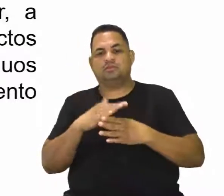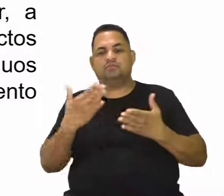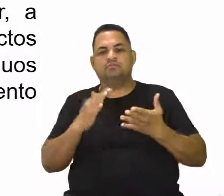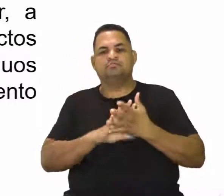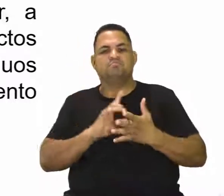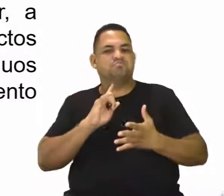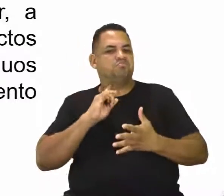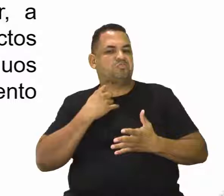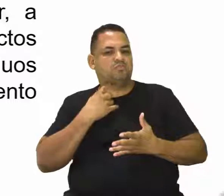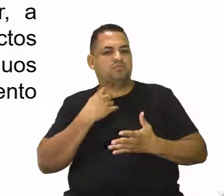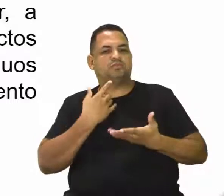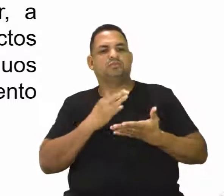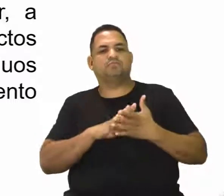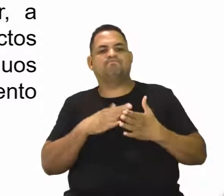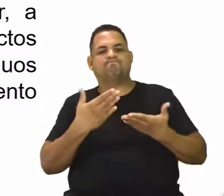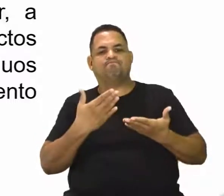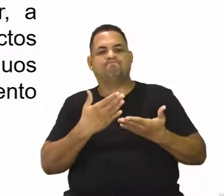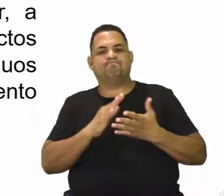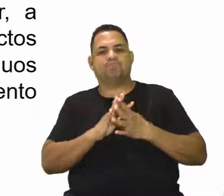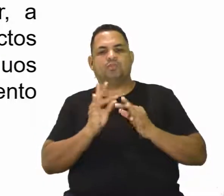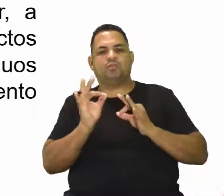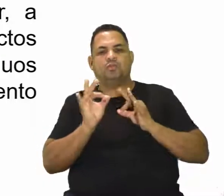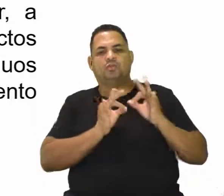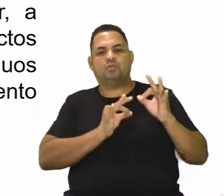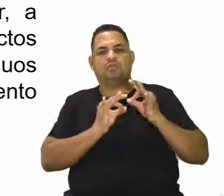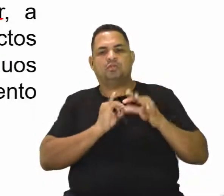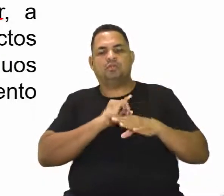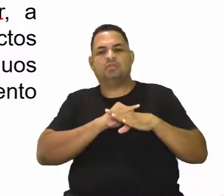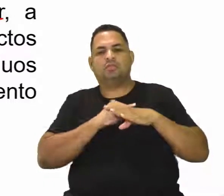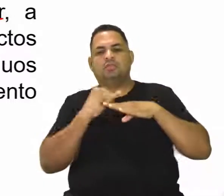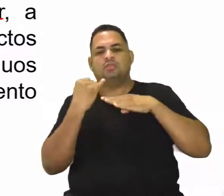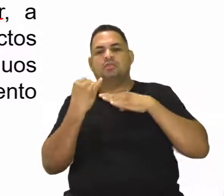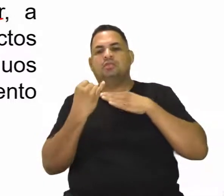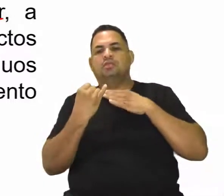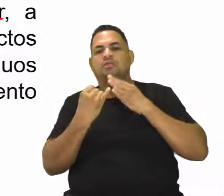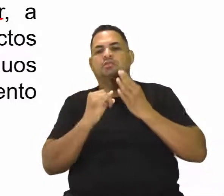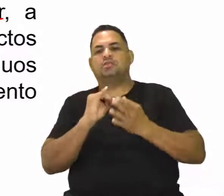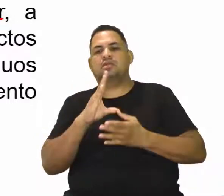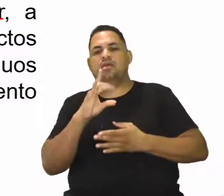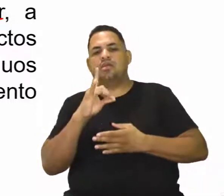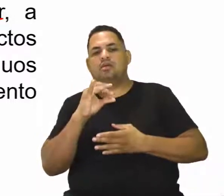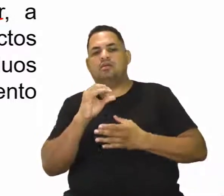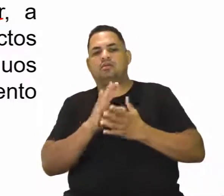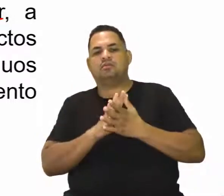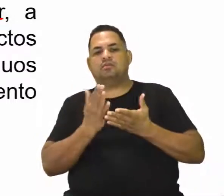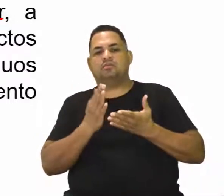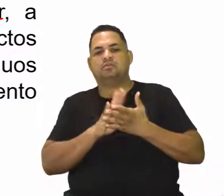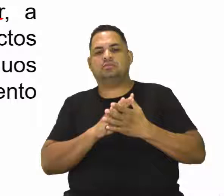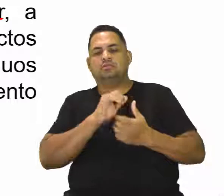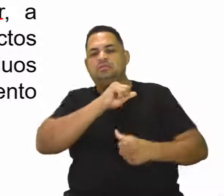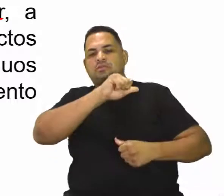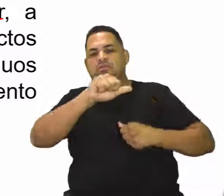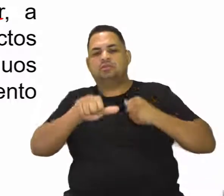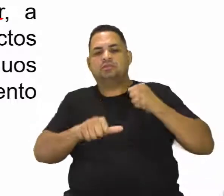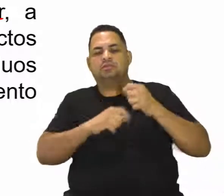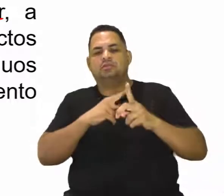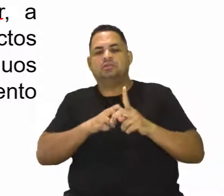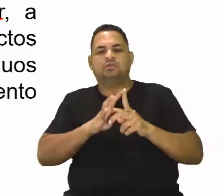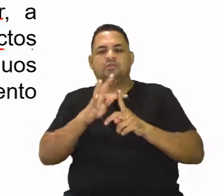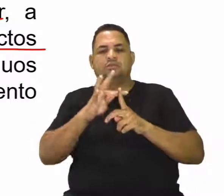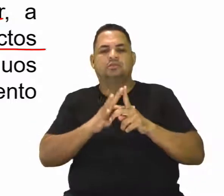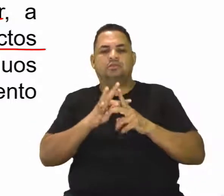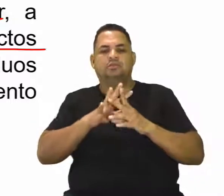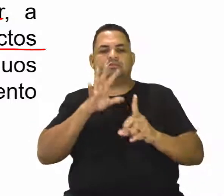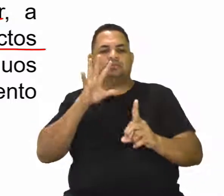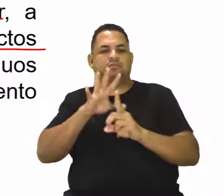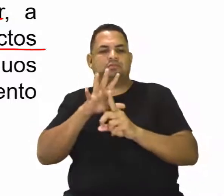extrema poluição, a formação das ilhas de calor, a questão da inversão térmica